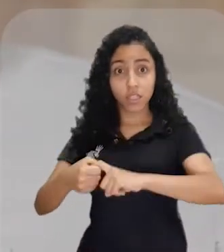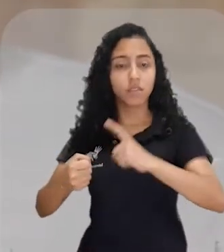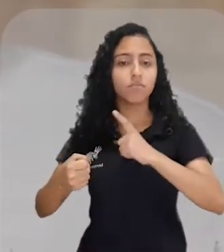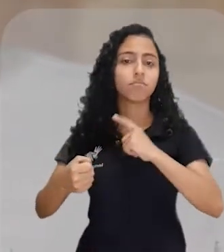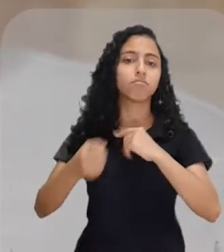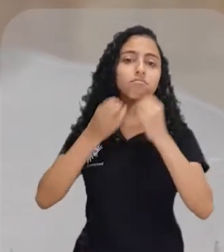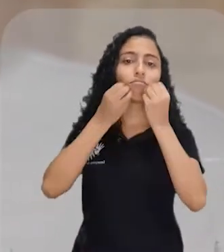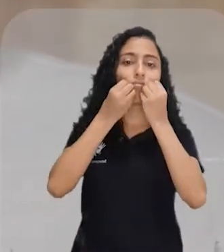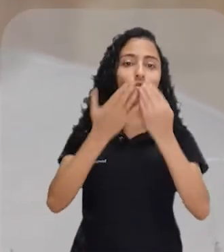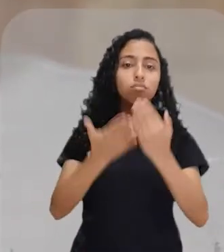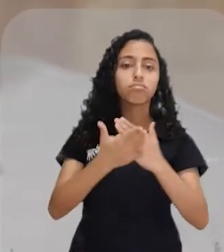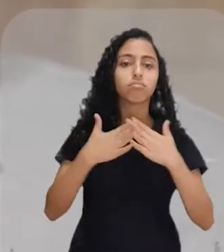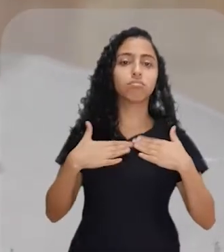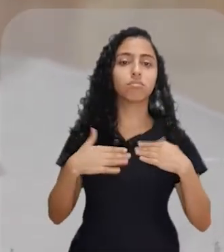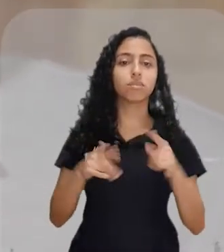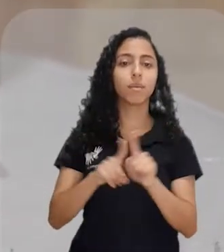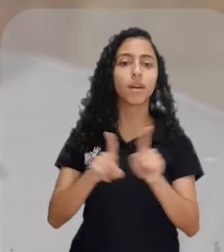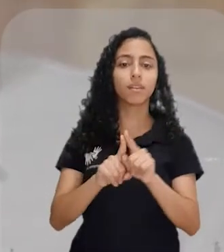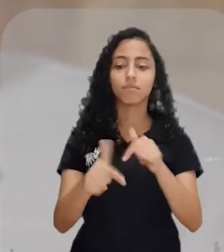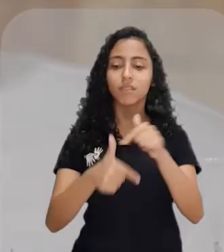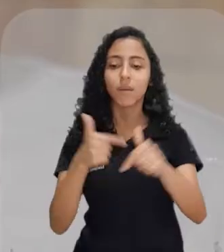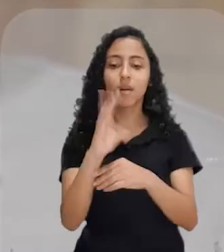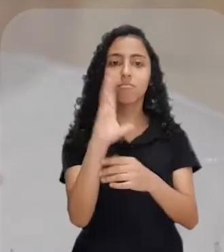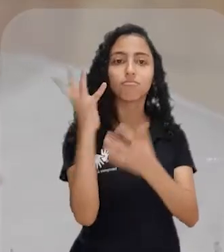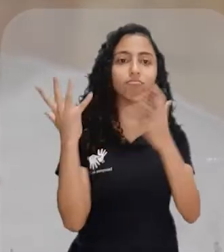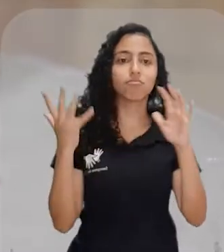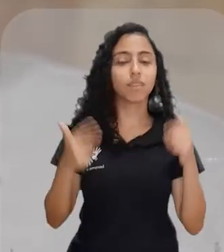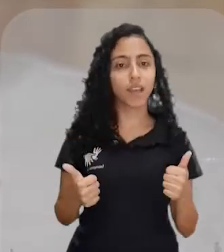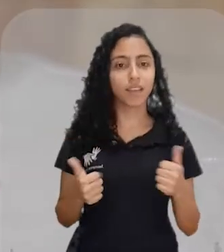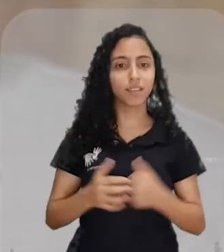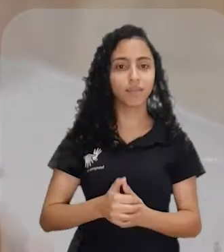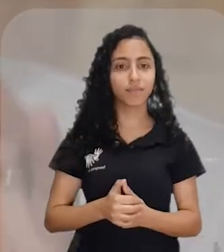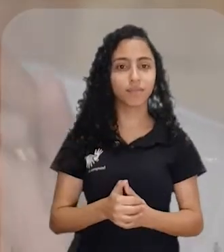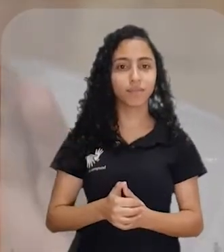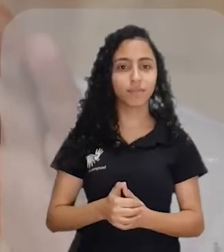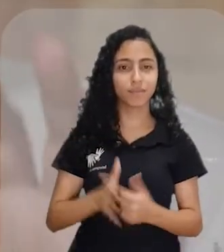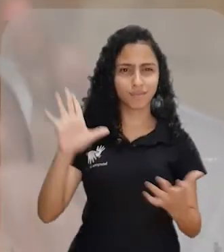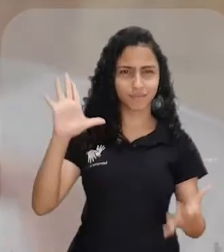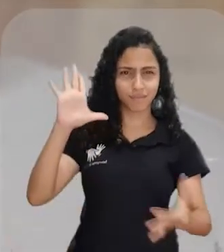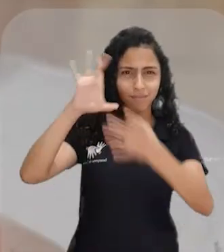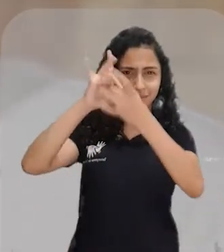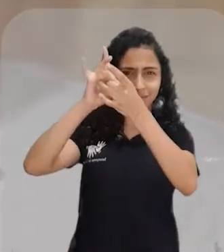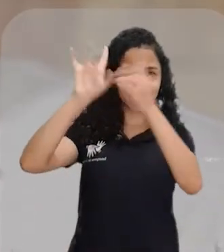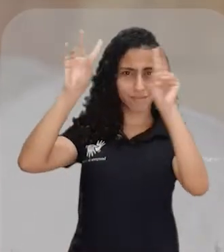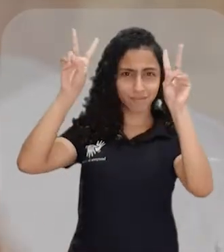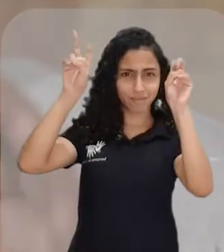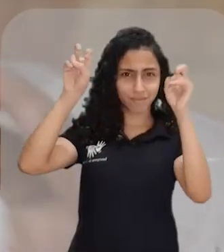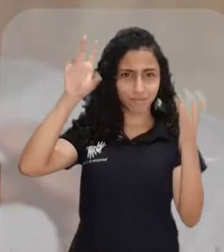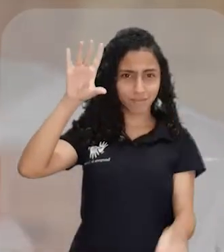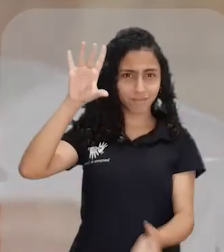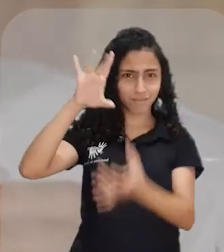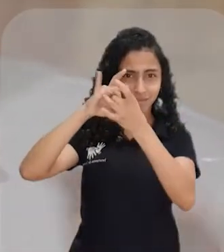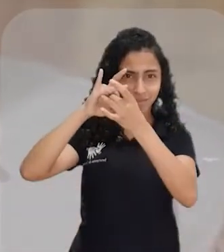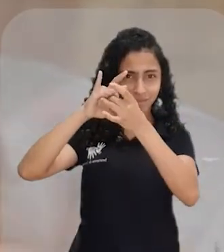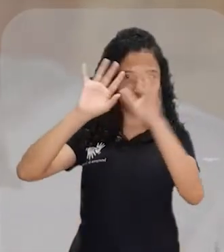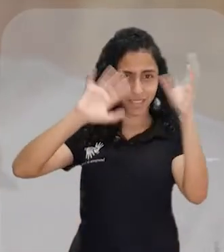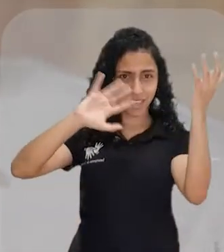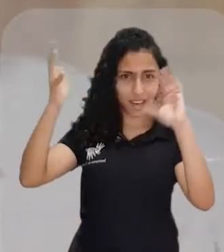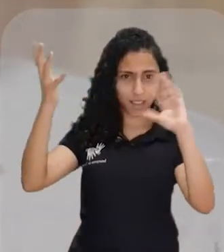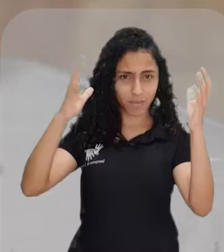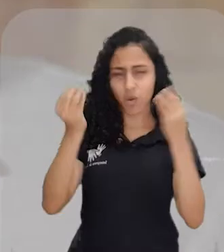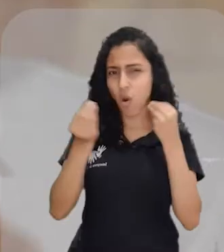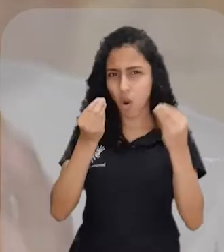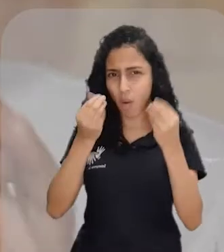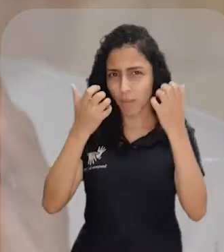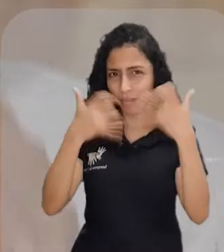um ganho muito grande também na oferta desses serviços ecossistêmicos. Para fazer um link com o tema aqui do nosso curso, né, o